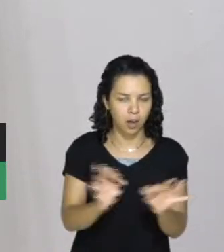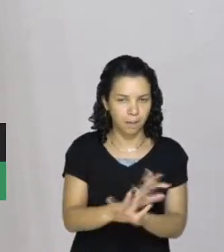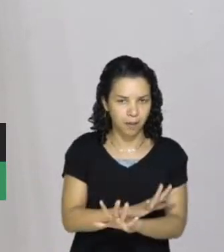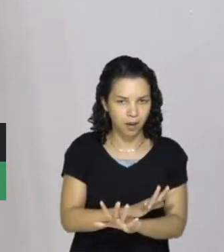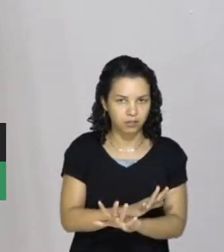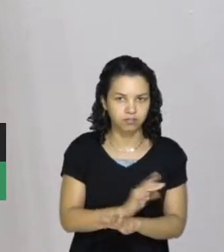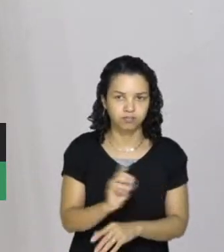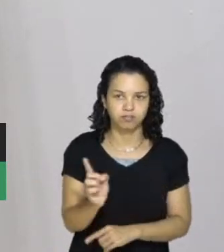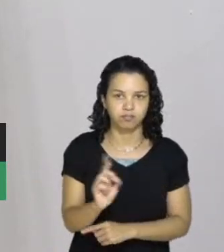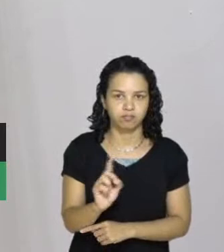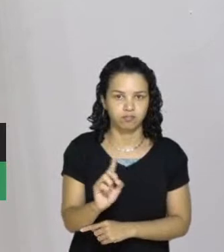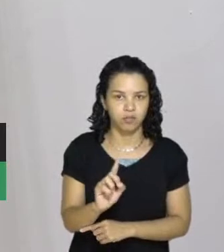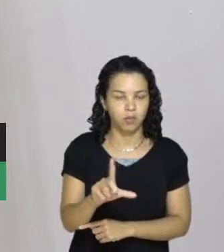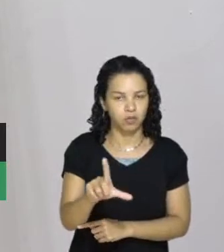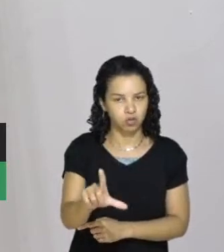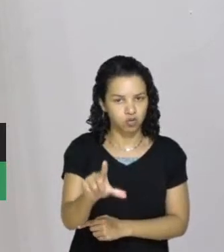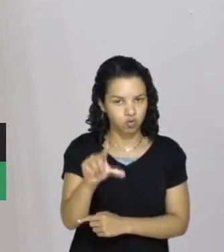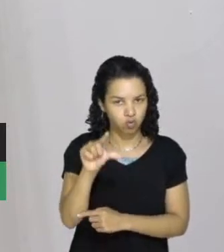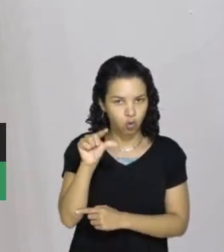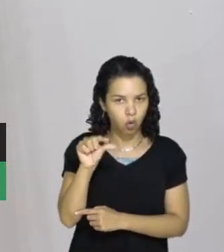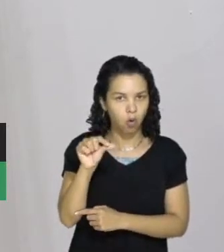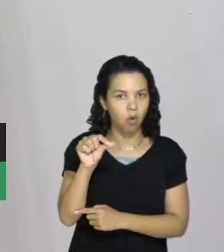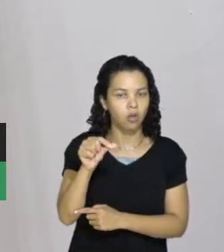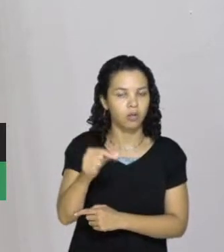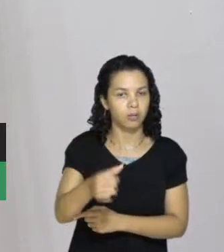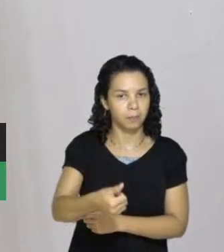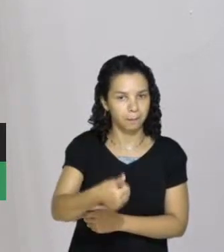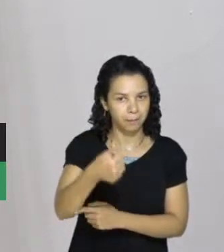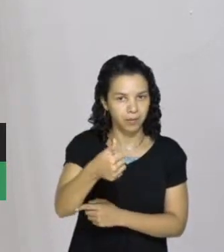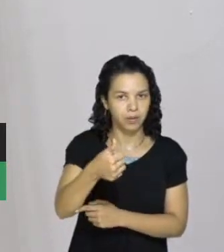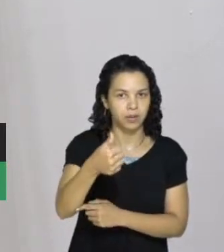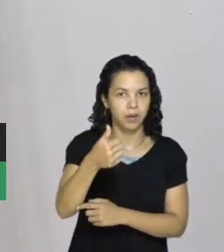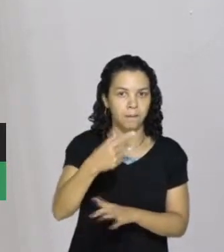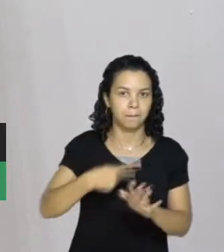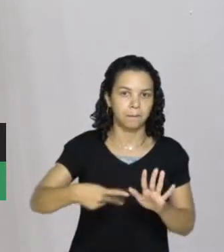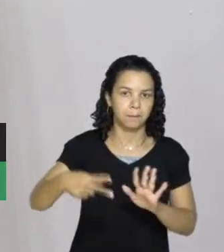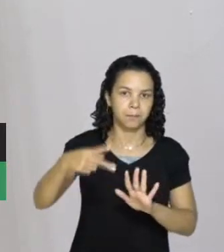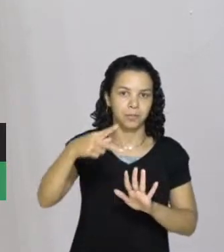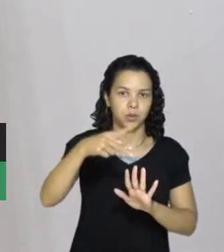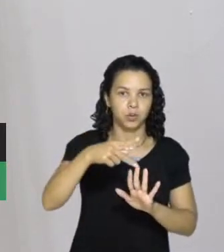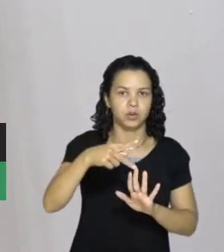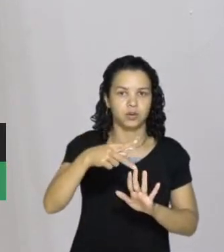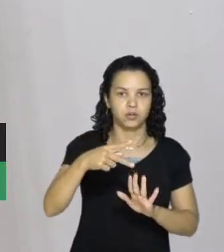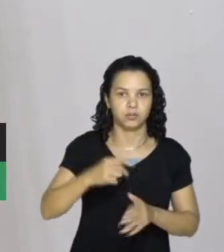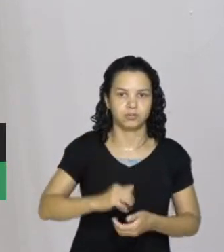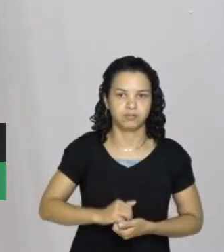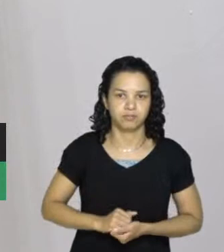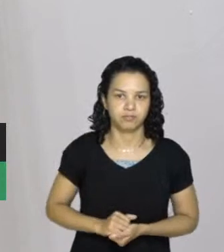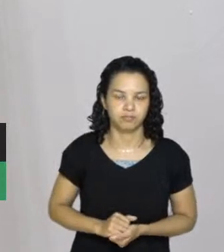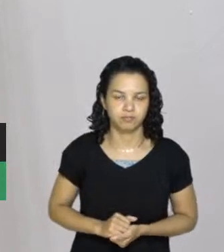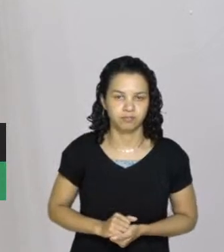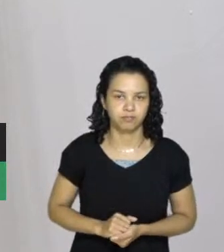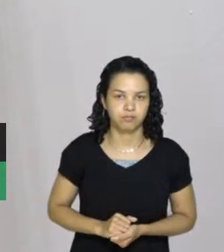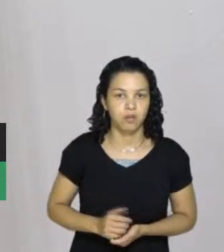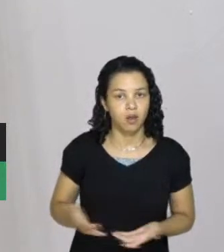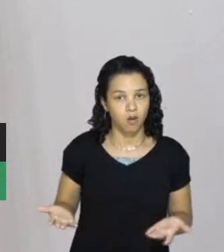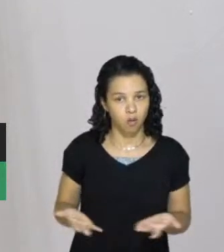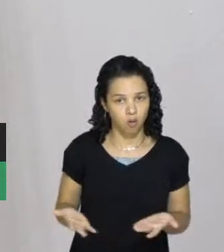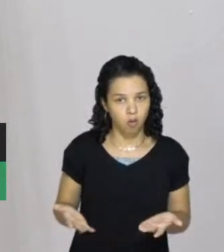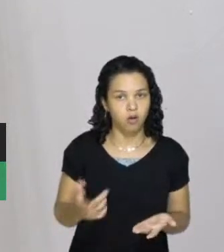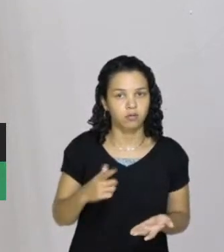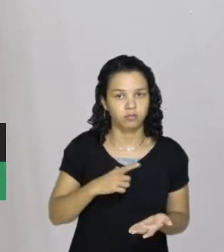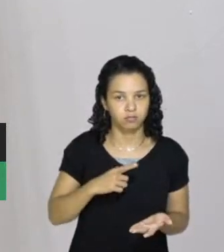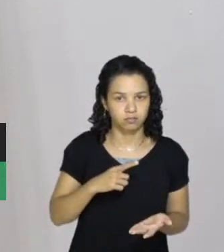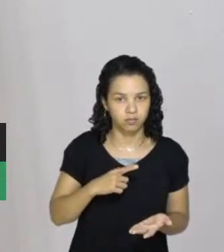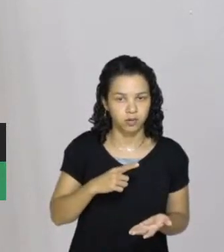mas é aquele que escolhe bem as prioridades. Então, nesse momento, vamos enfrentar algumas dificuldades, sim,